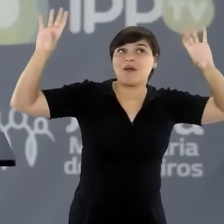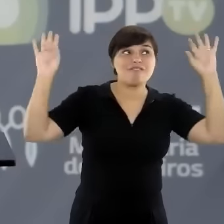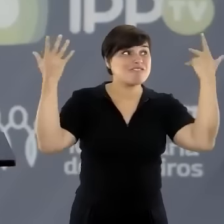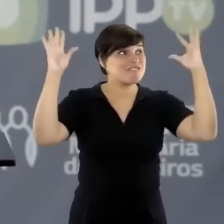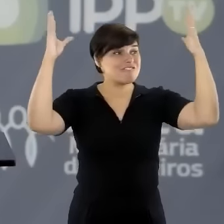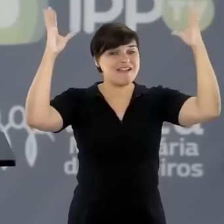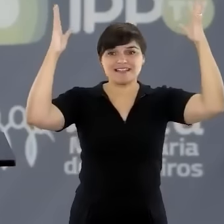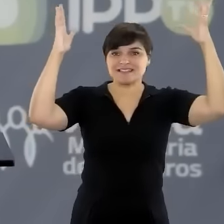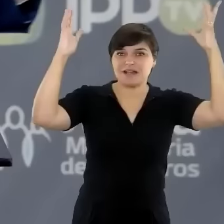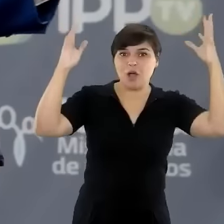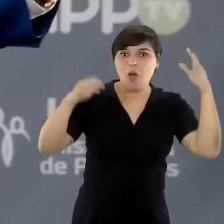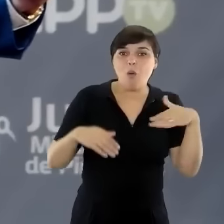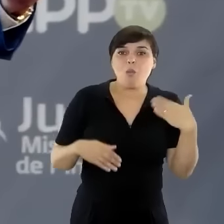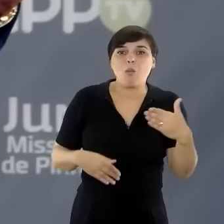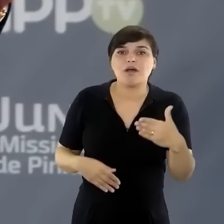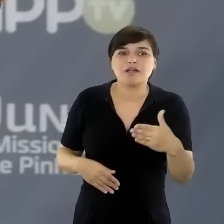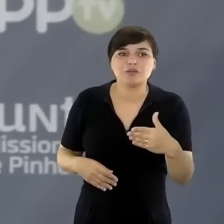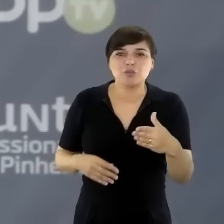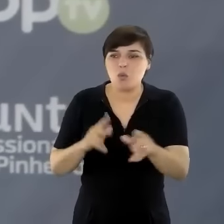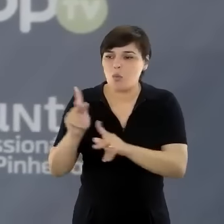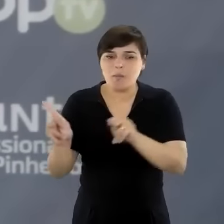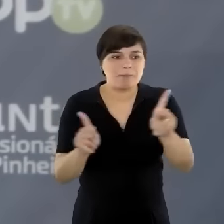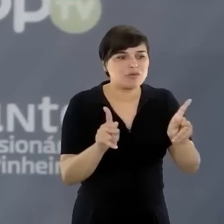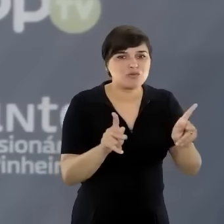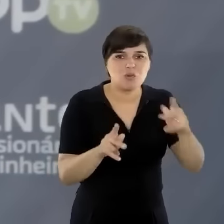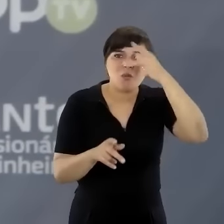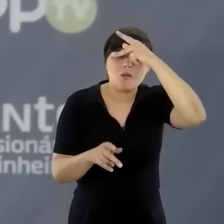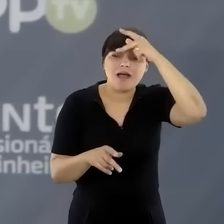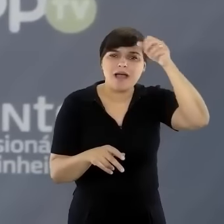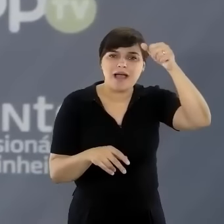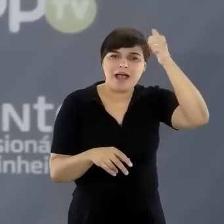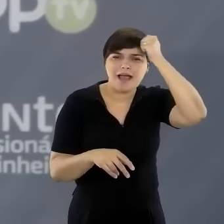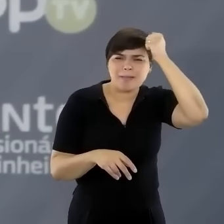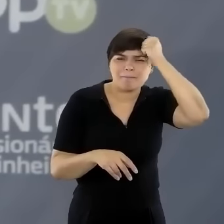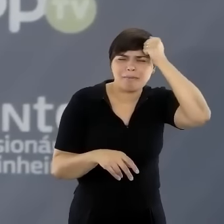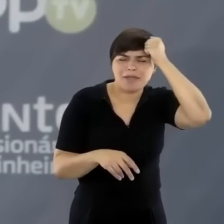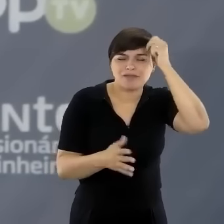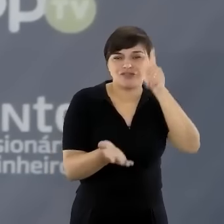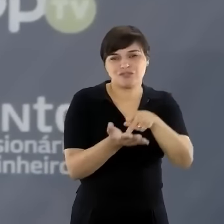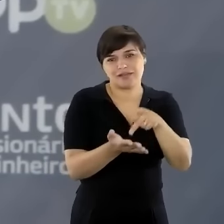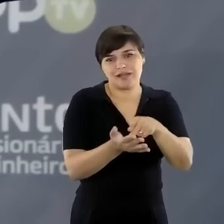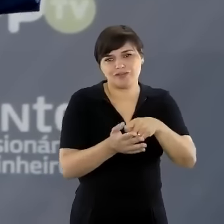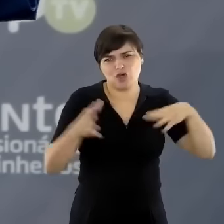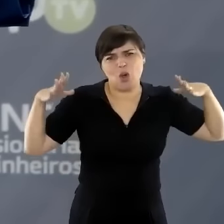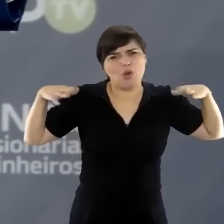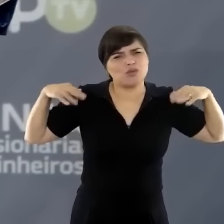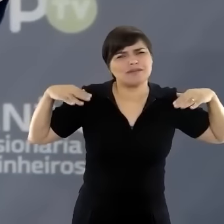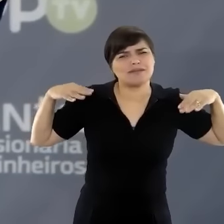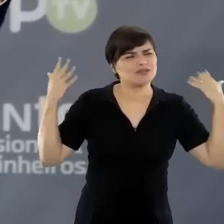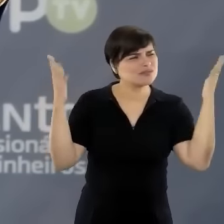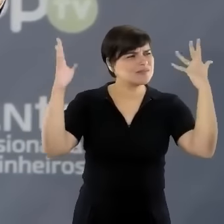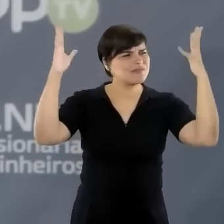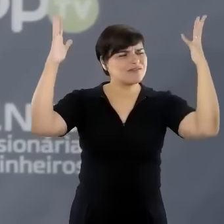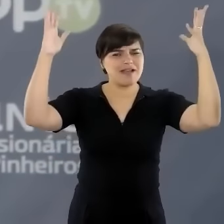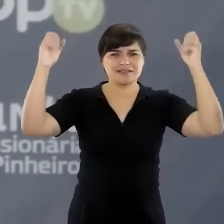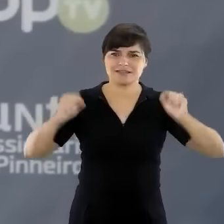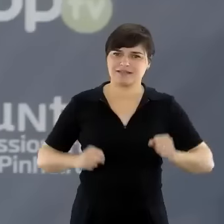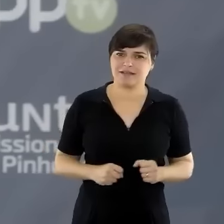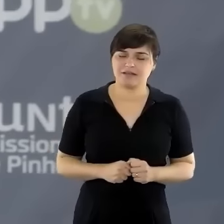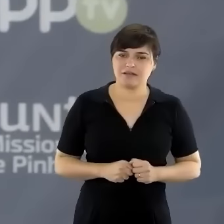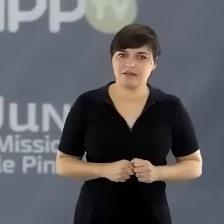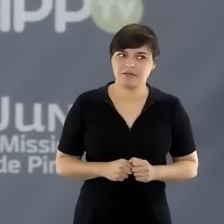pessoas isso Alegre o coração de Deus isso Traz festa diante dos anjos de Deus lá no céu e o pregador